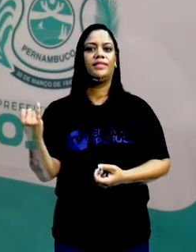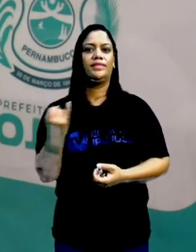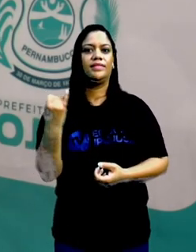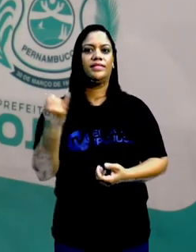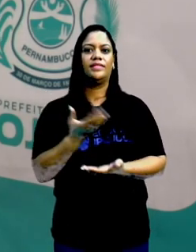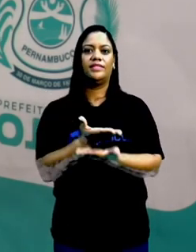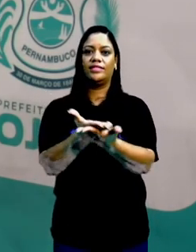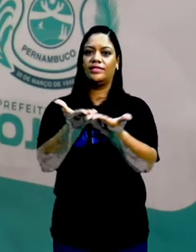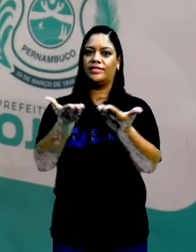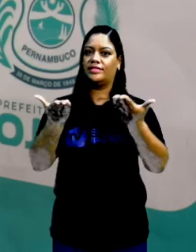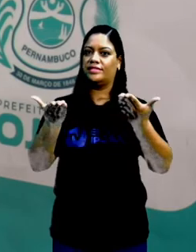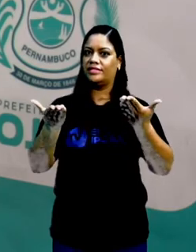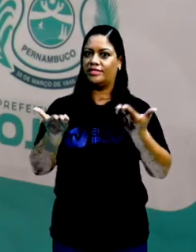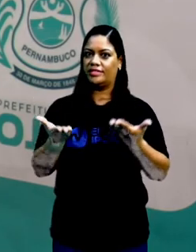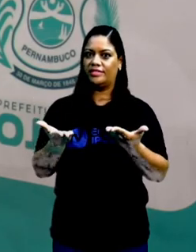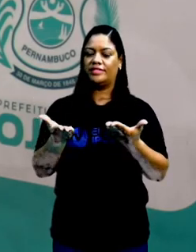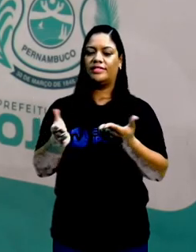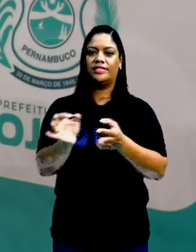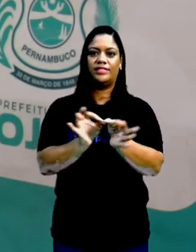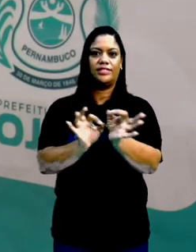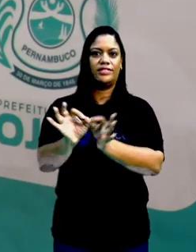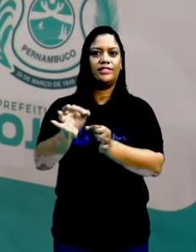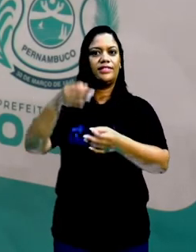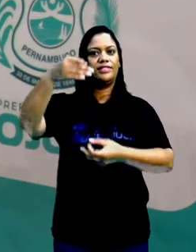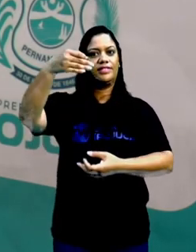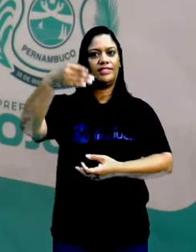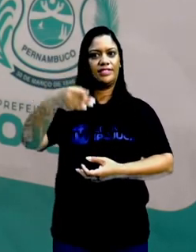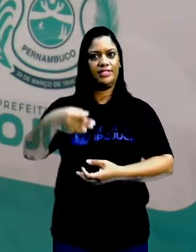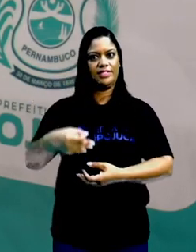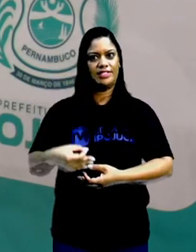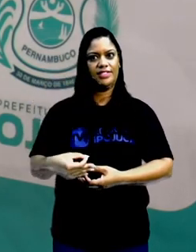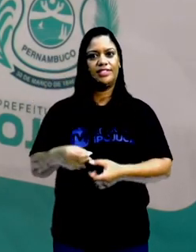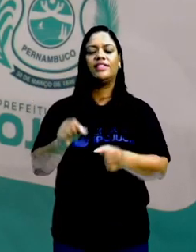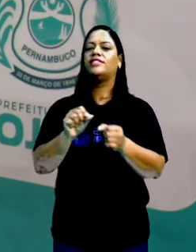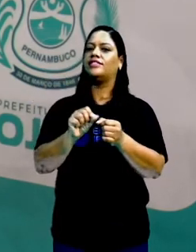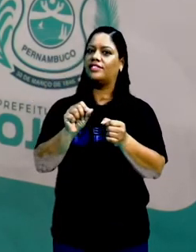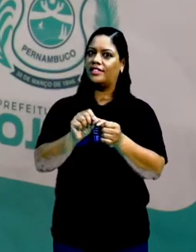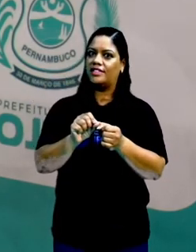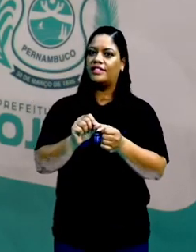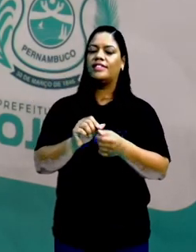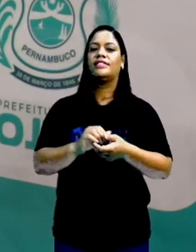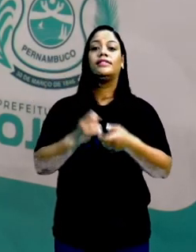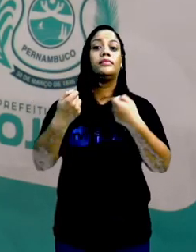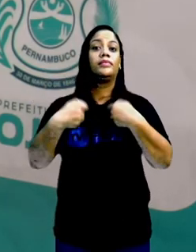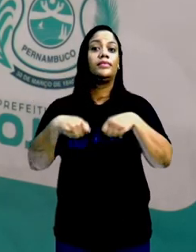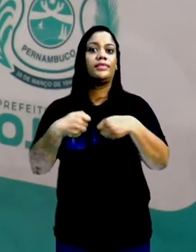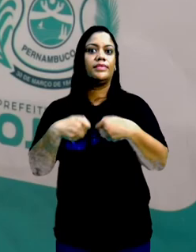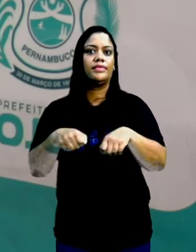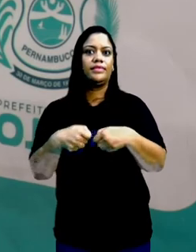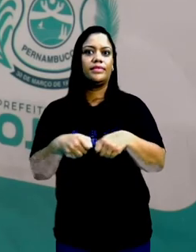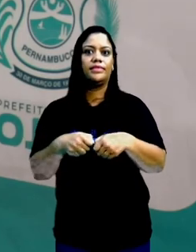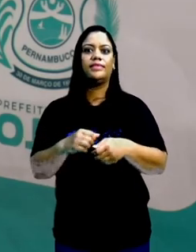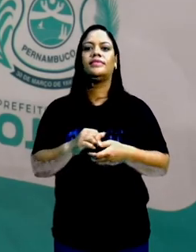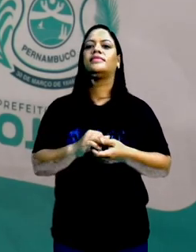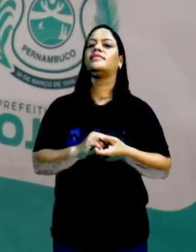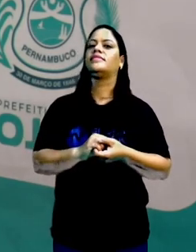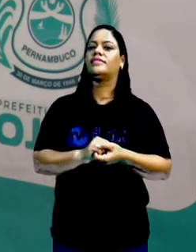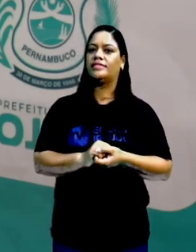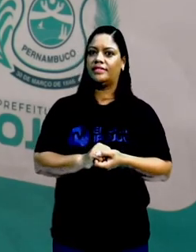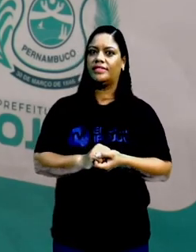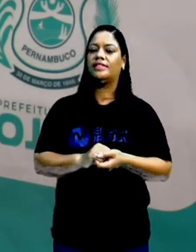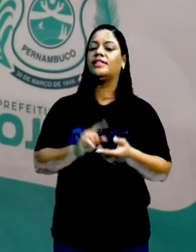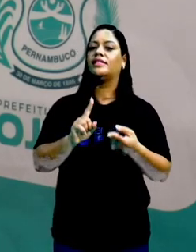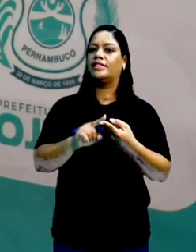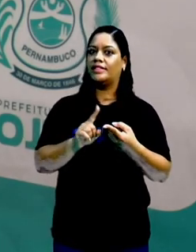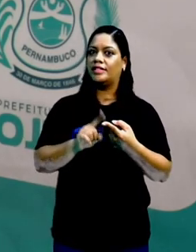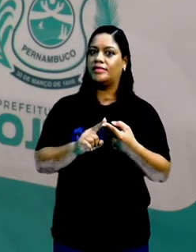importante que vocês armem corretamente, que vocês façam um cálculo. Se precisar colocar a reserva, vocês colocam a